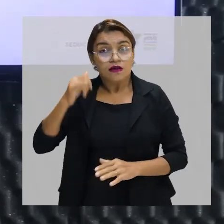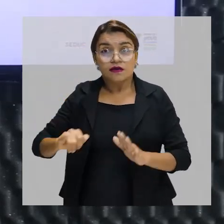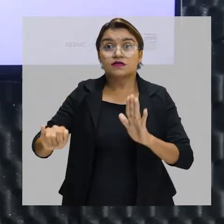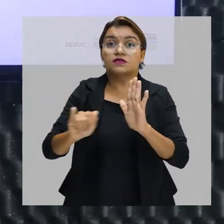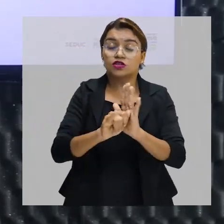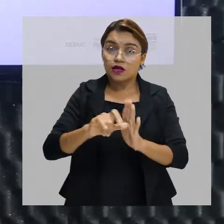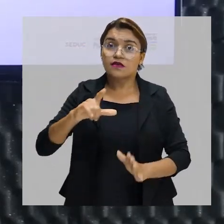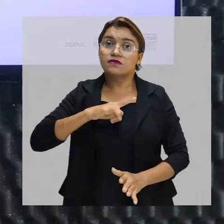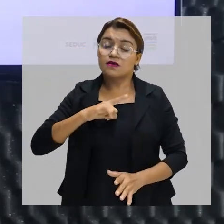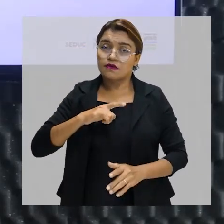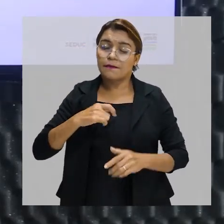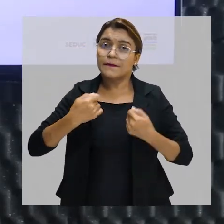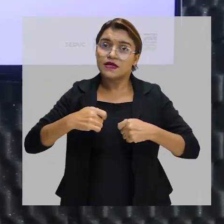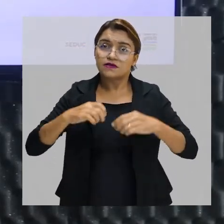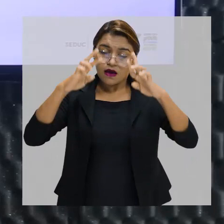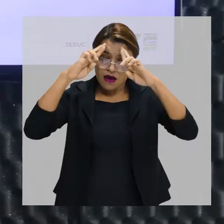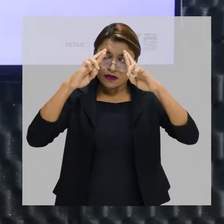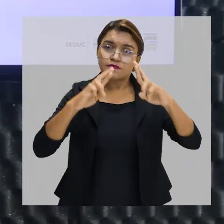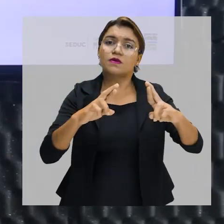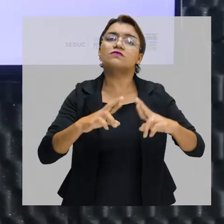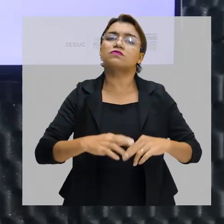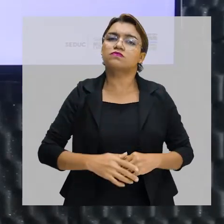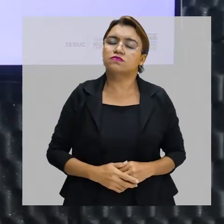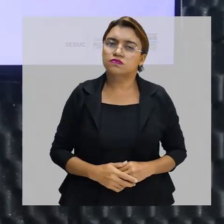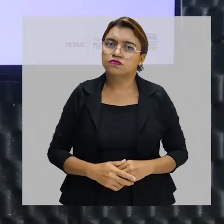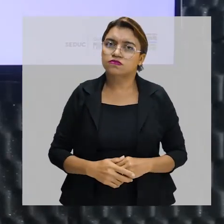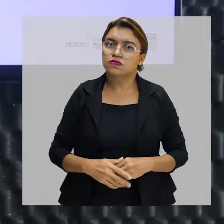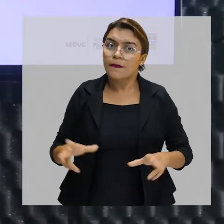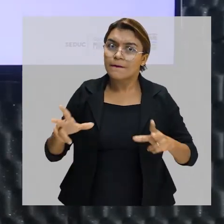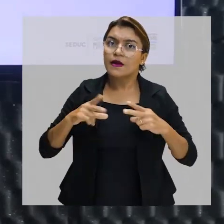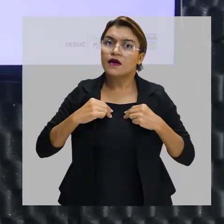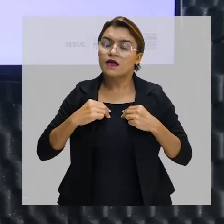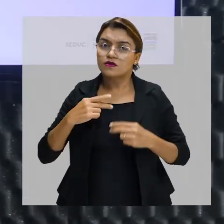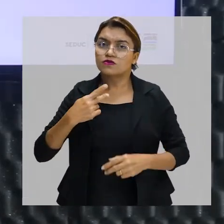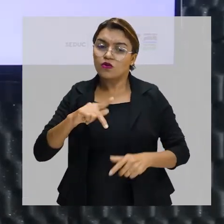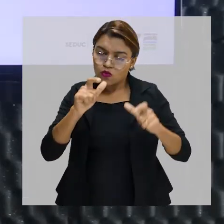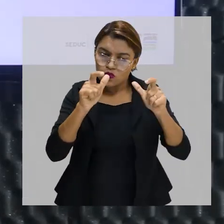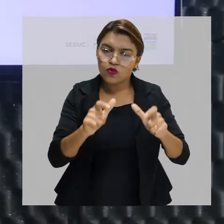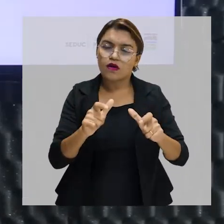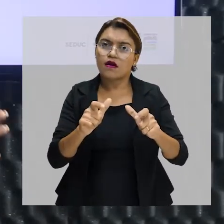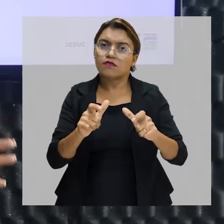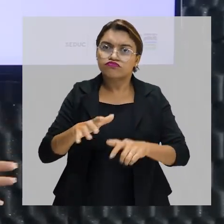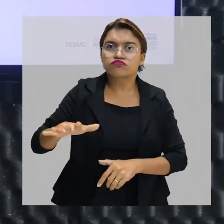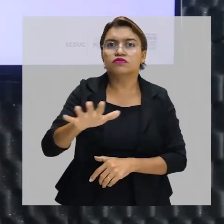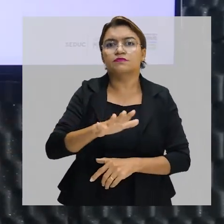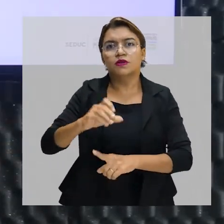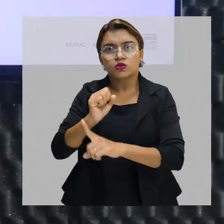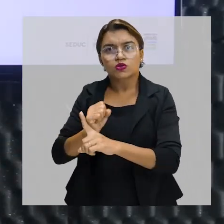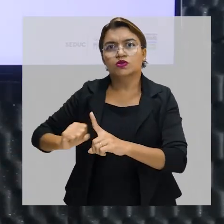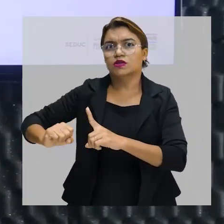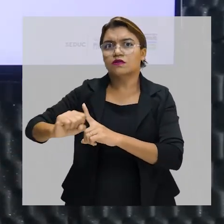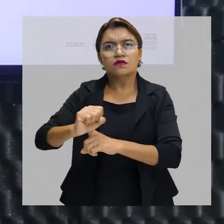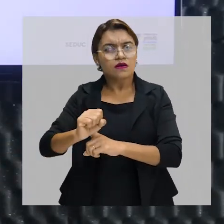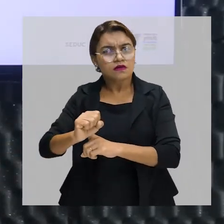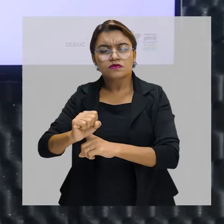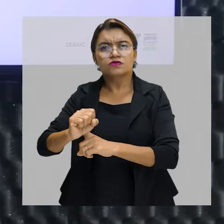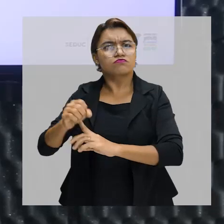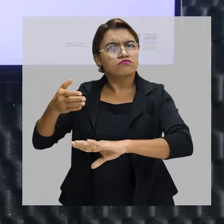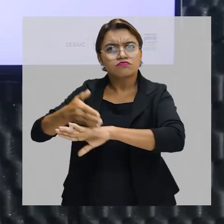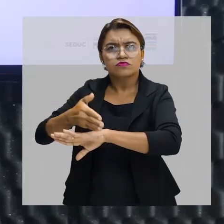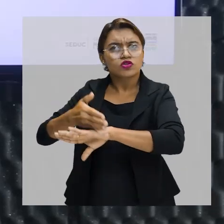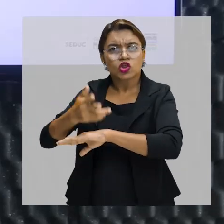merece seu respeito, merece o seu lugar, seu espaço na sociedade como qualquer outra